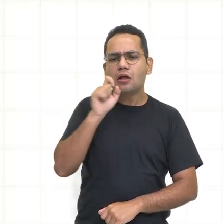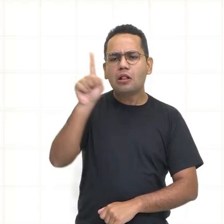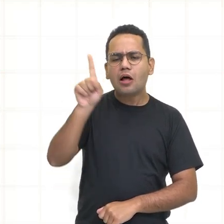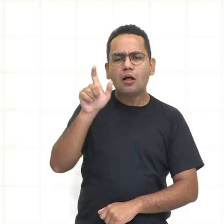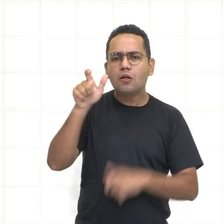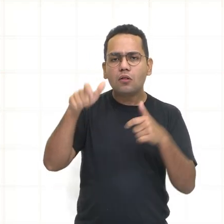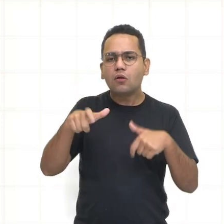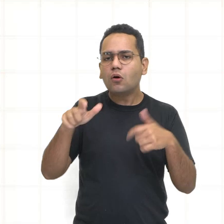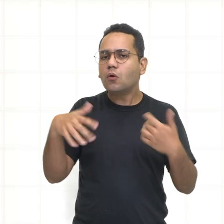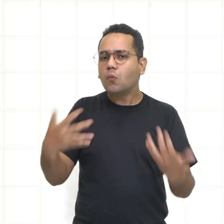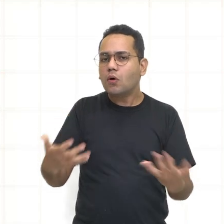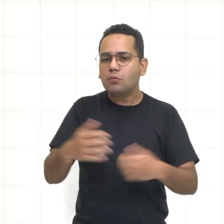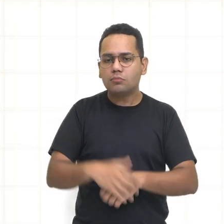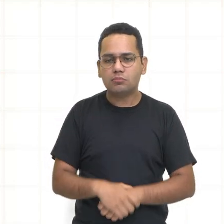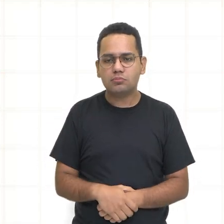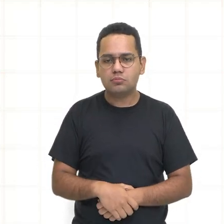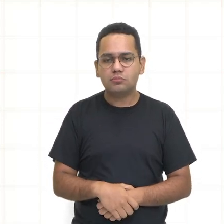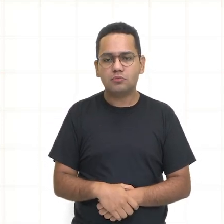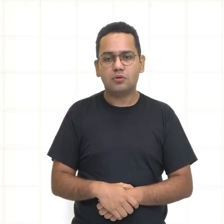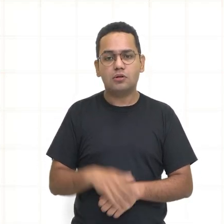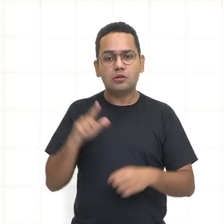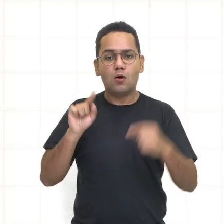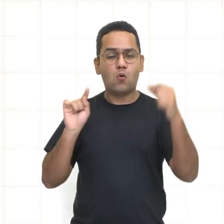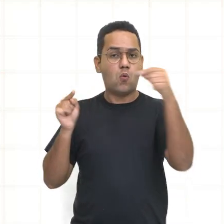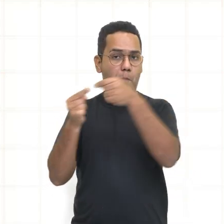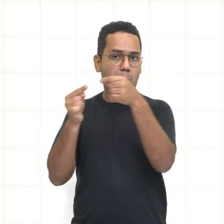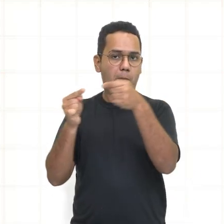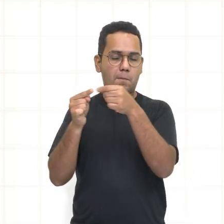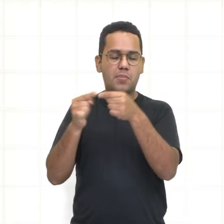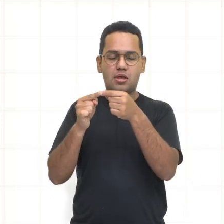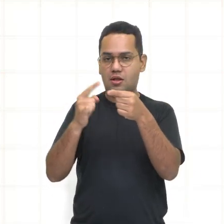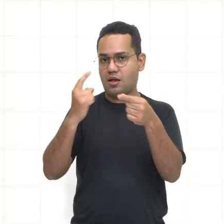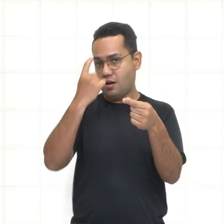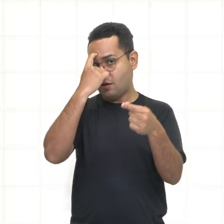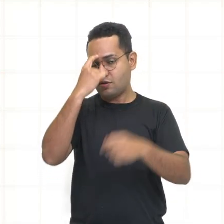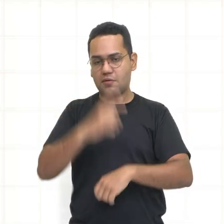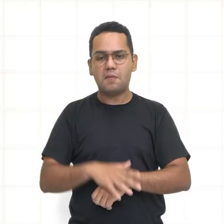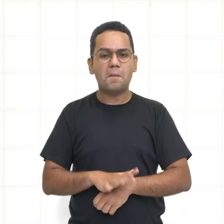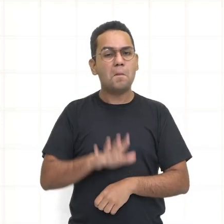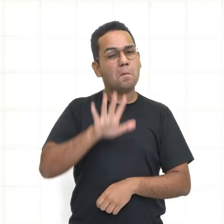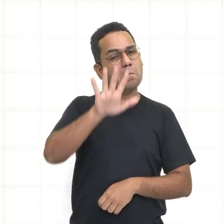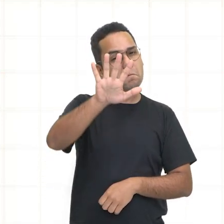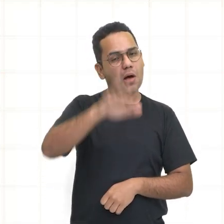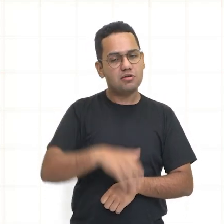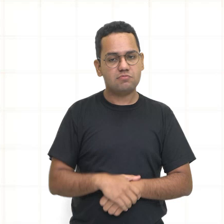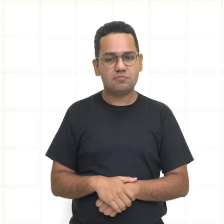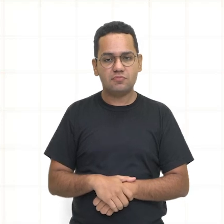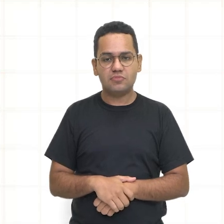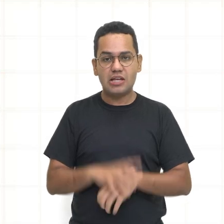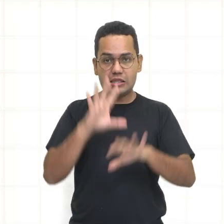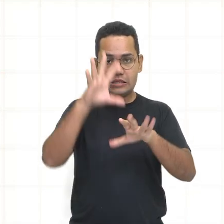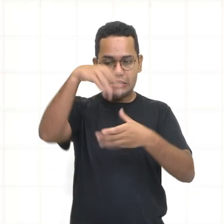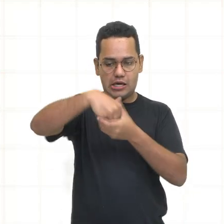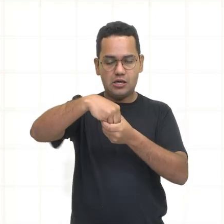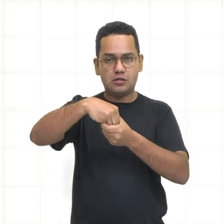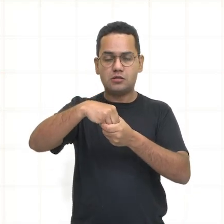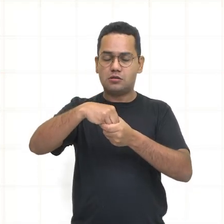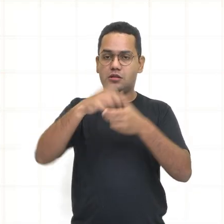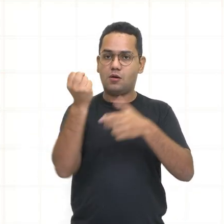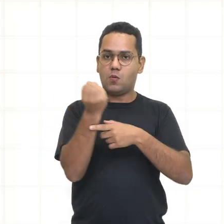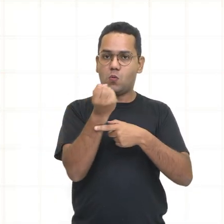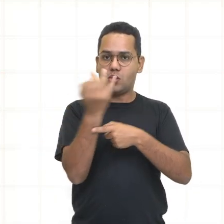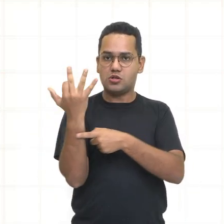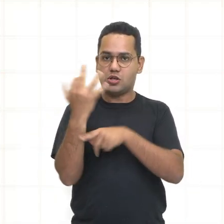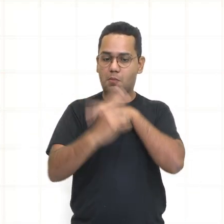um território pertencente à Índia. Só que nessa região há a presença de muitos muçulmanos.